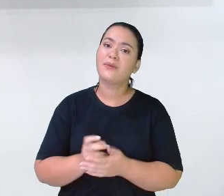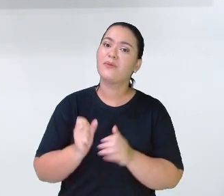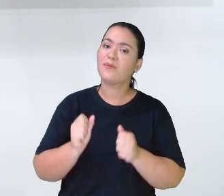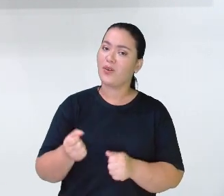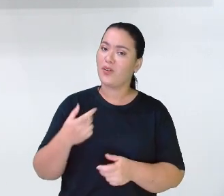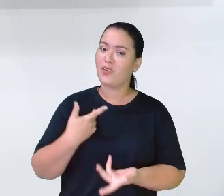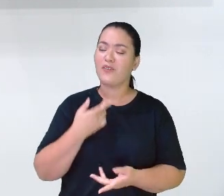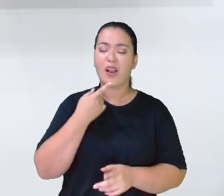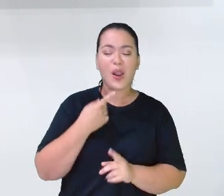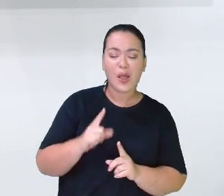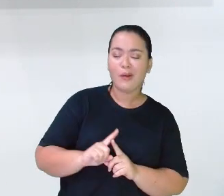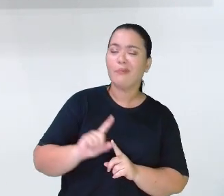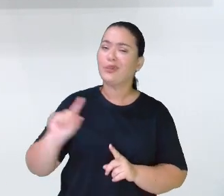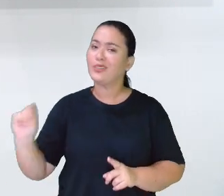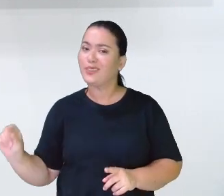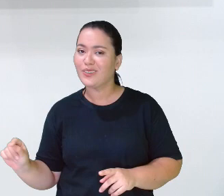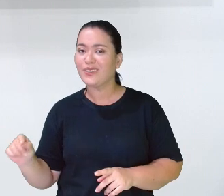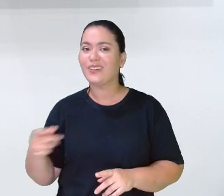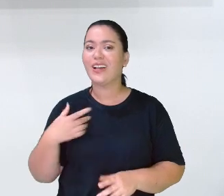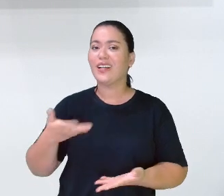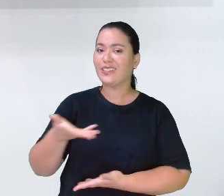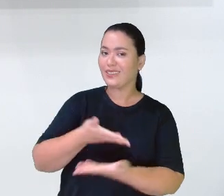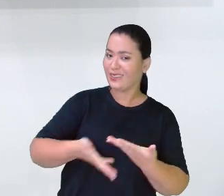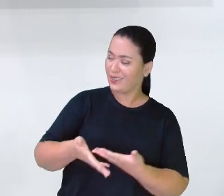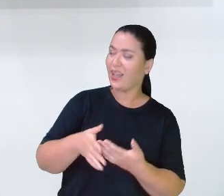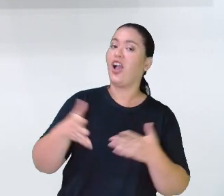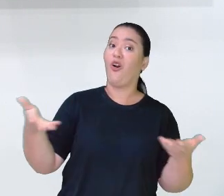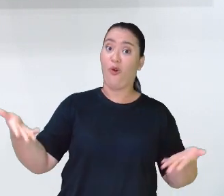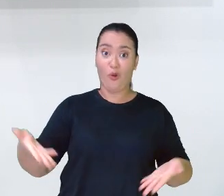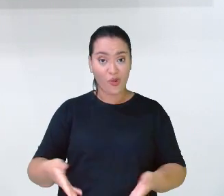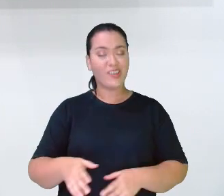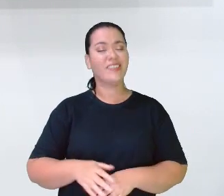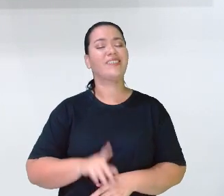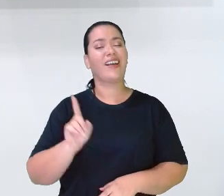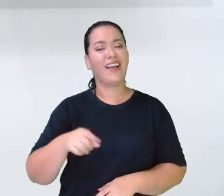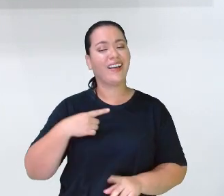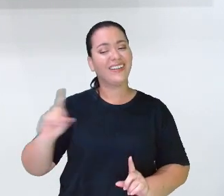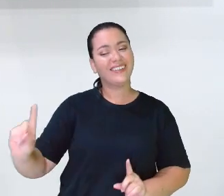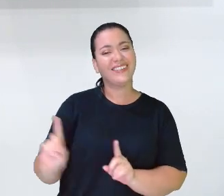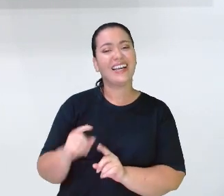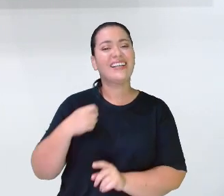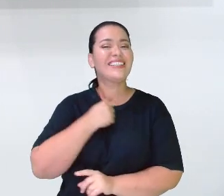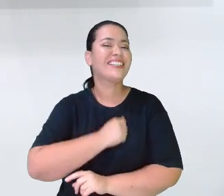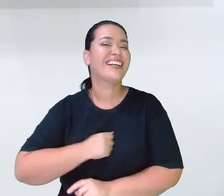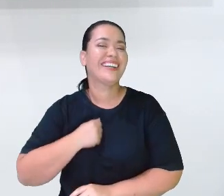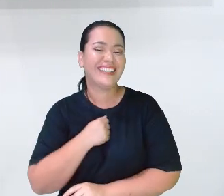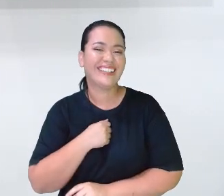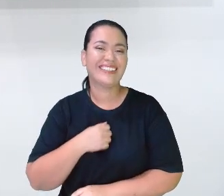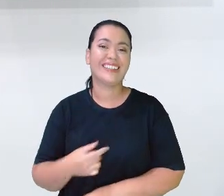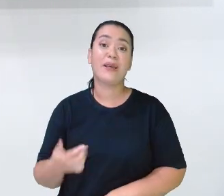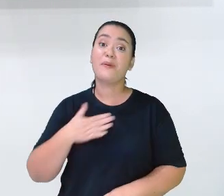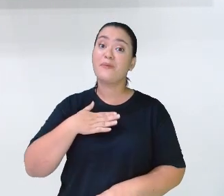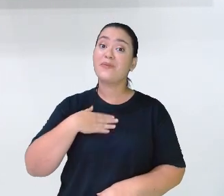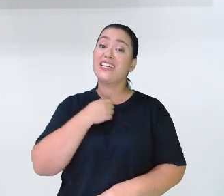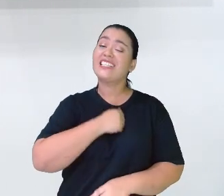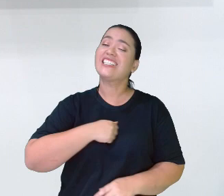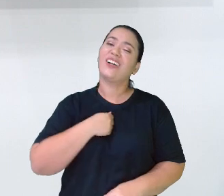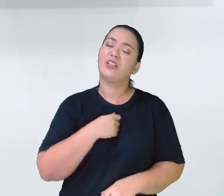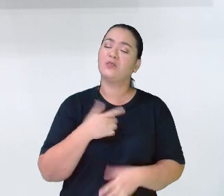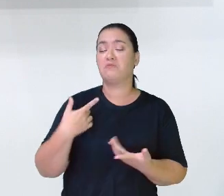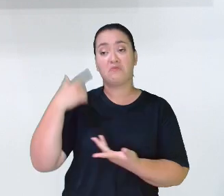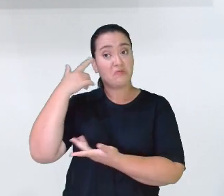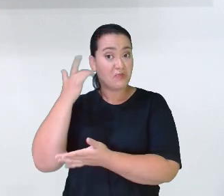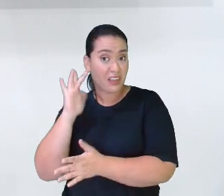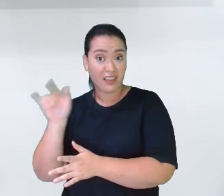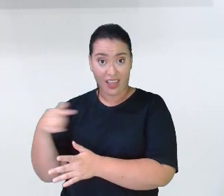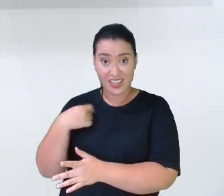me deixou, não está mais interagindo com a língua portuguesa, mas hoje ela veio matar a saudade, no caso, minha saudade dela, que eu não sei se ela está com saudade de mim,